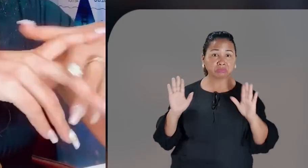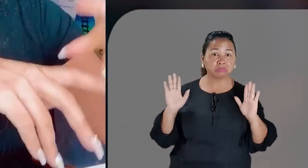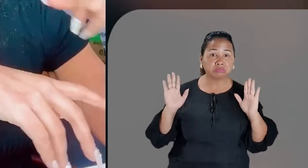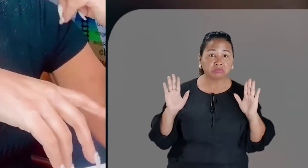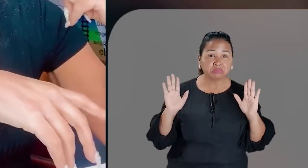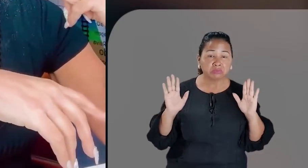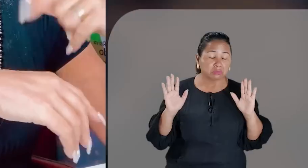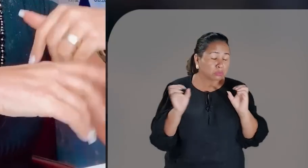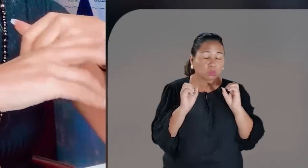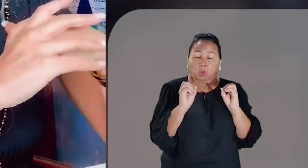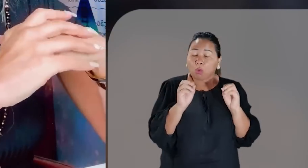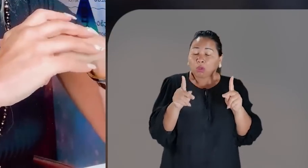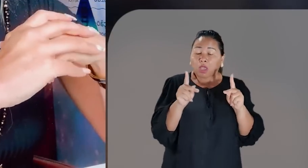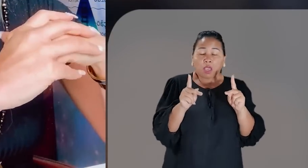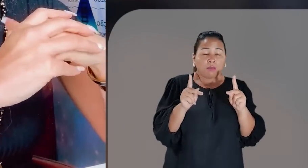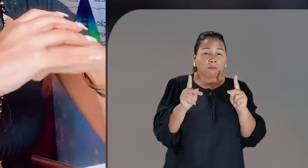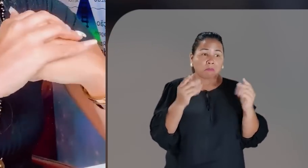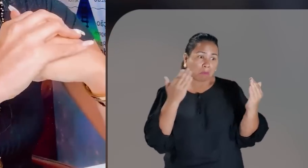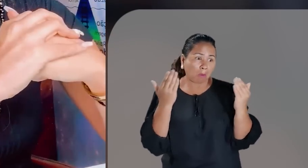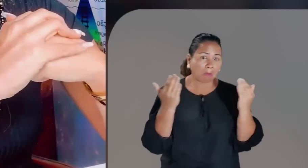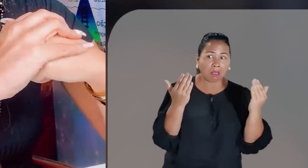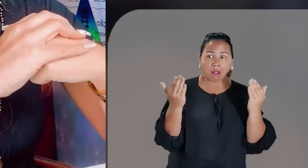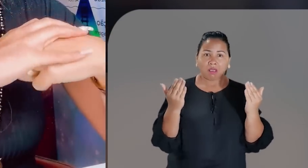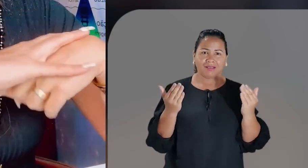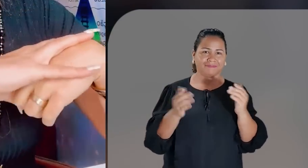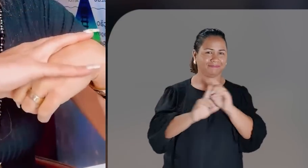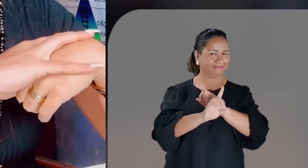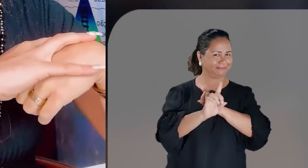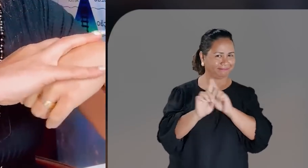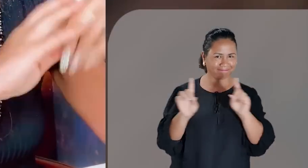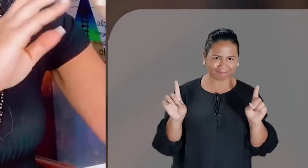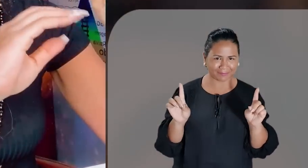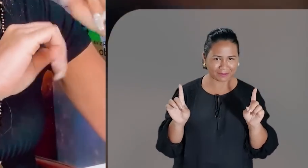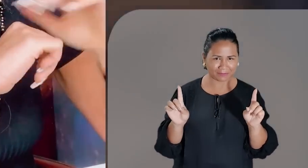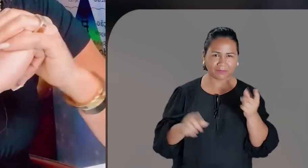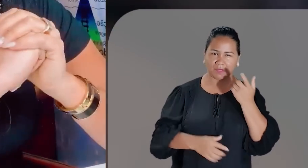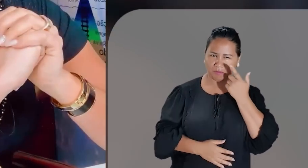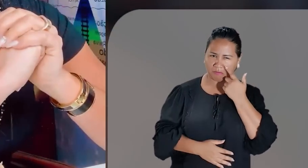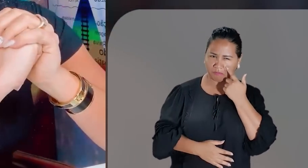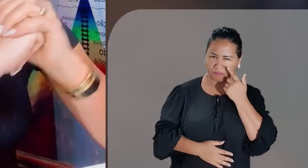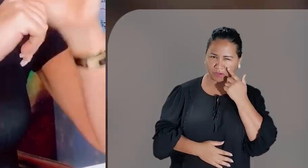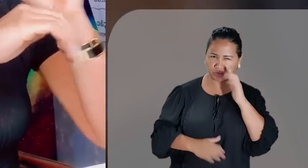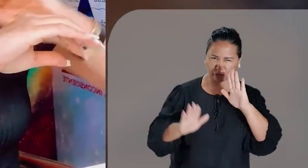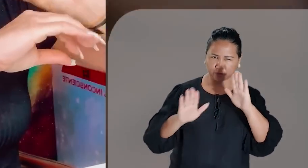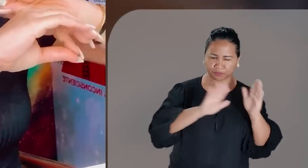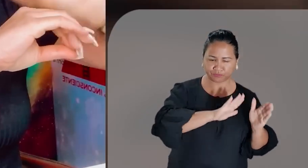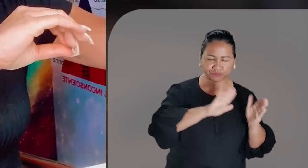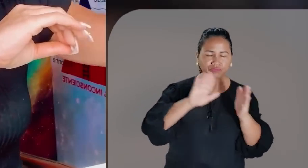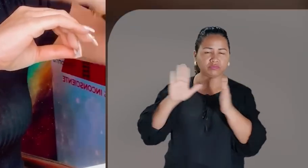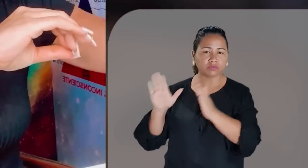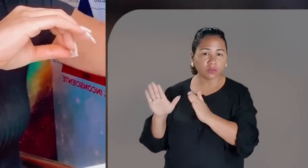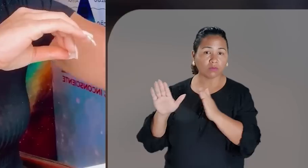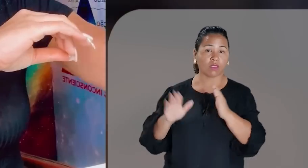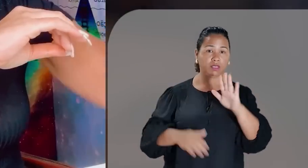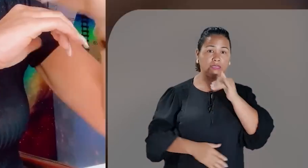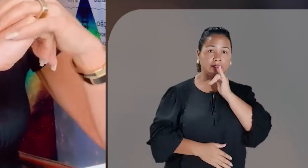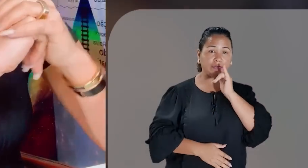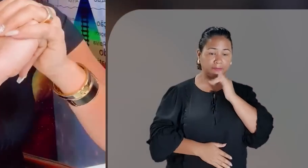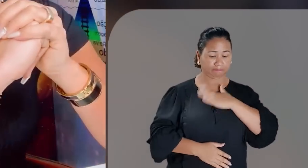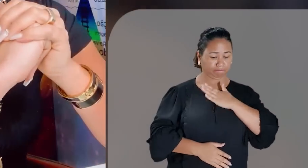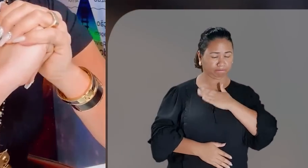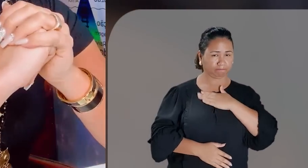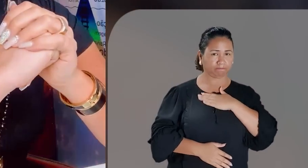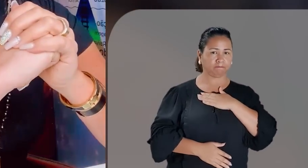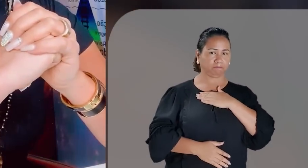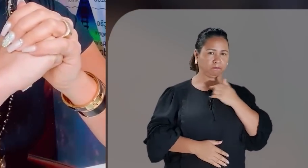E eu já entendo até uma utilidade para ele, que durante muitos anos eu falava o seguinte, olha só que interessante, vou entrar num outro assunto, mas eu